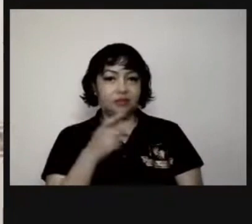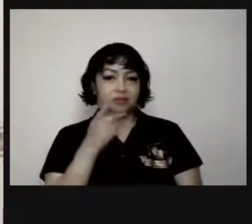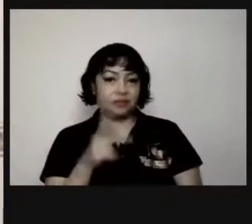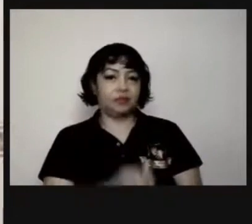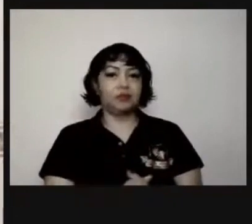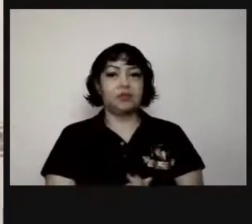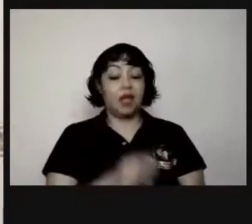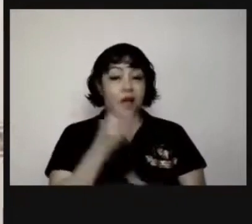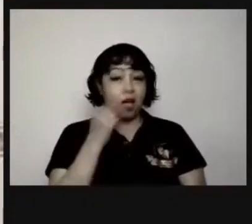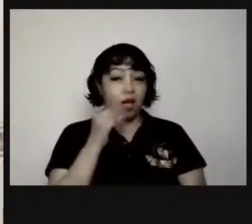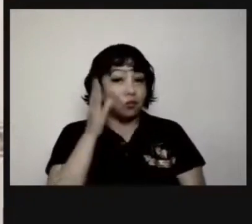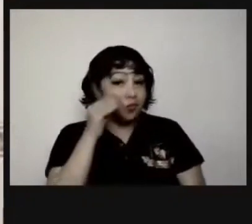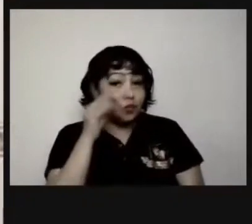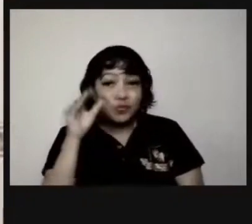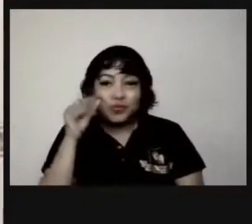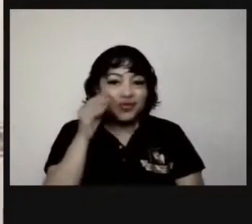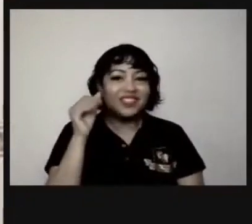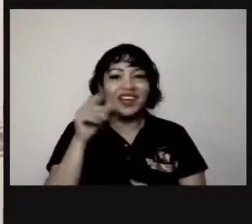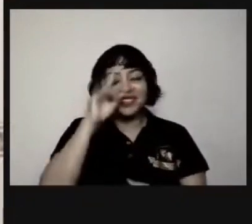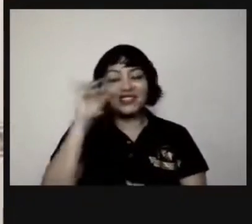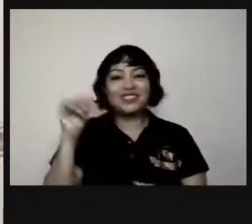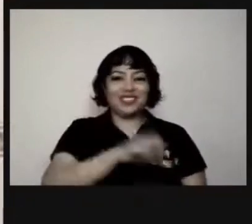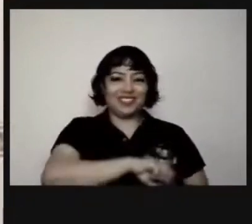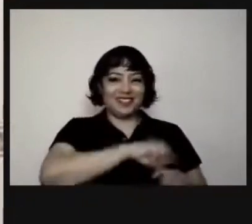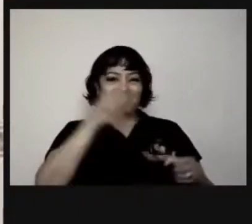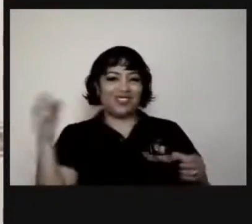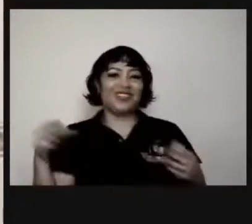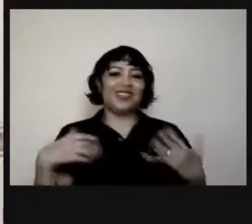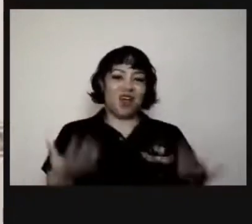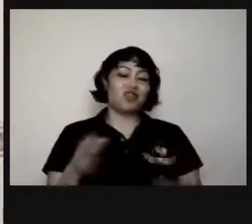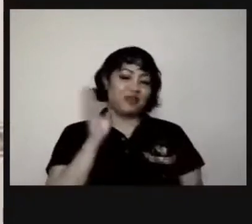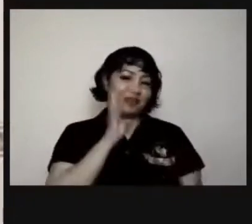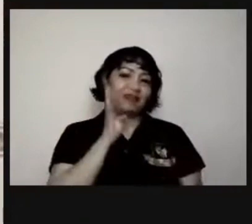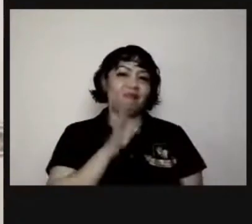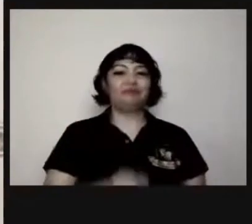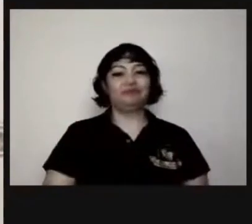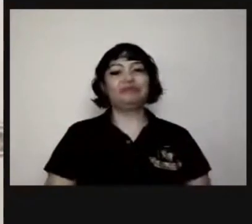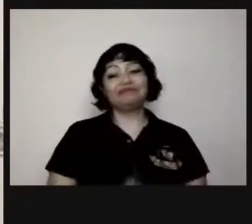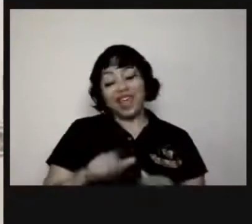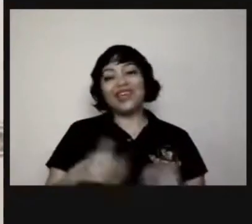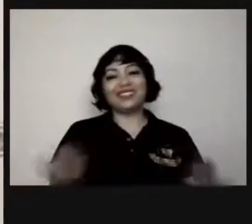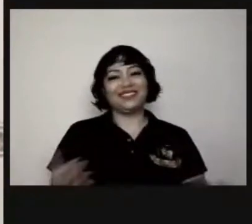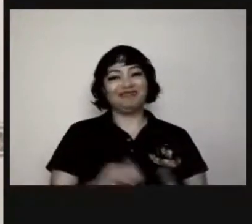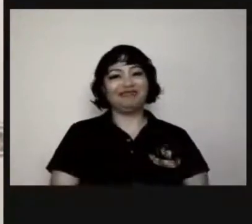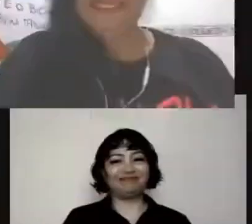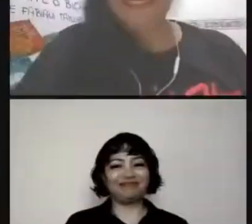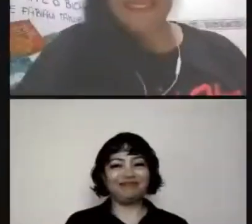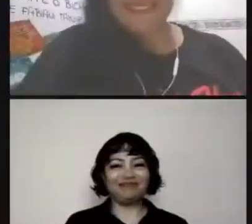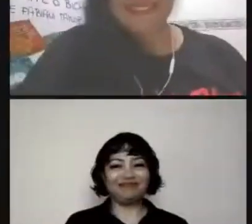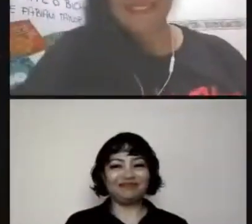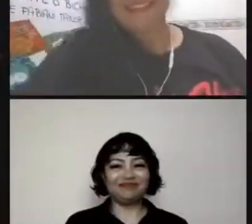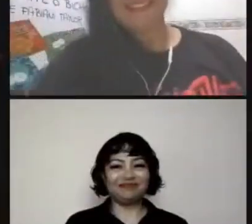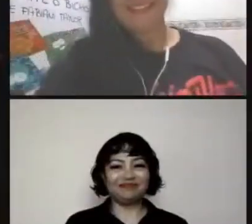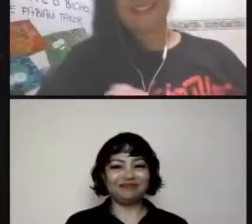as curiosidades do dia da independência. Então, eu acho isso bem bacana. É isso.